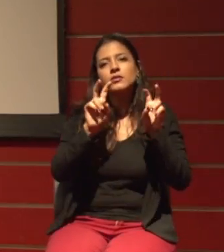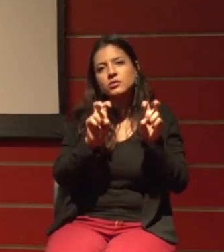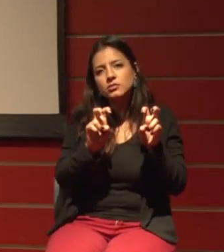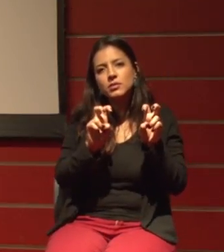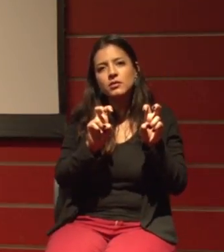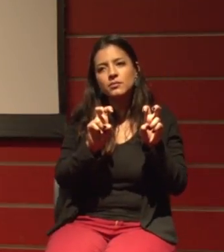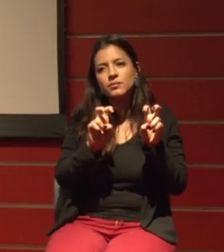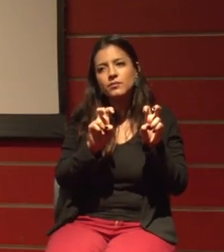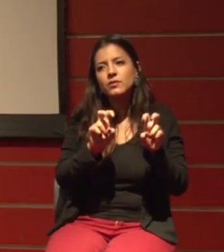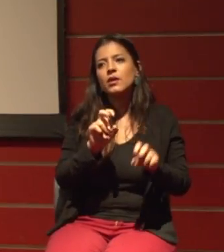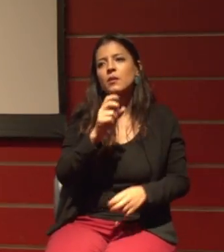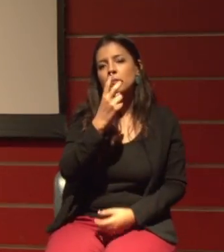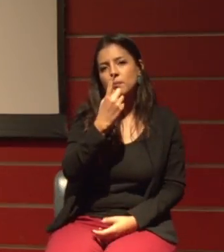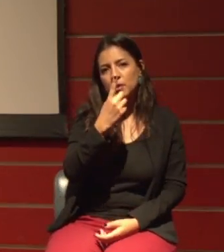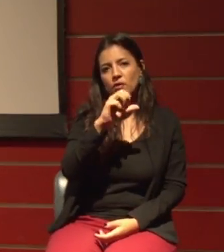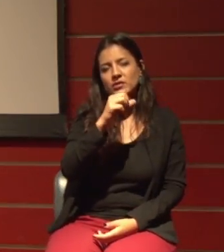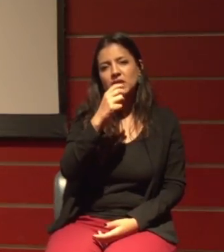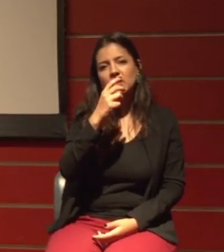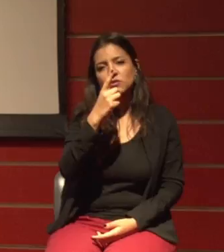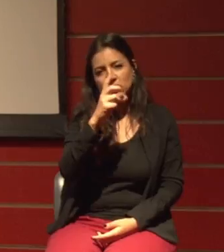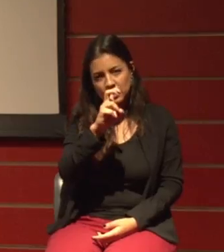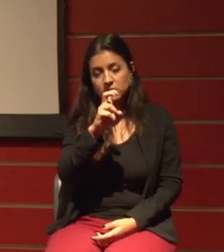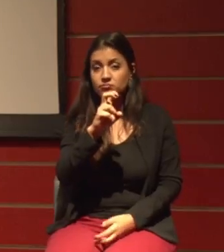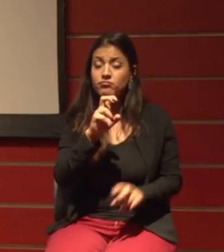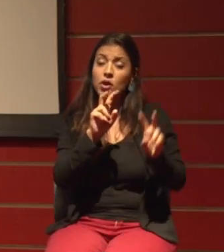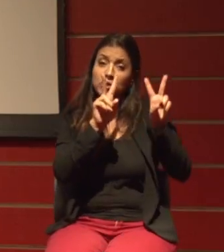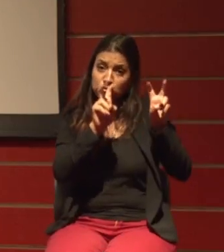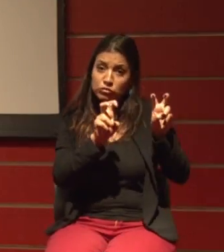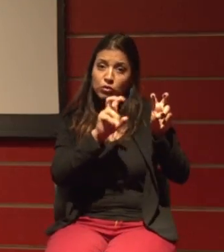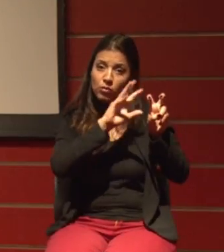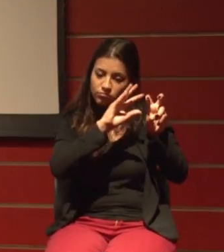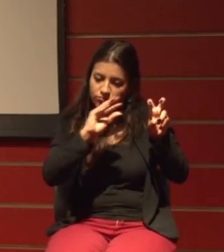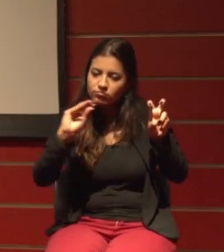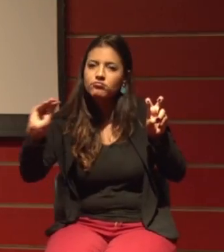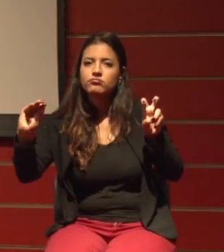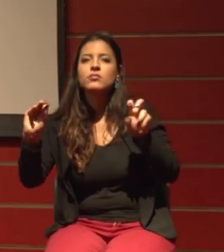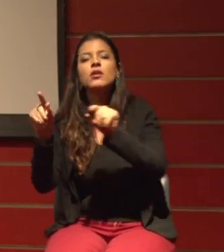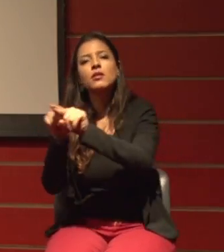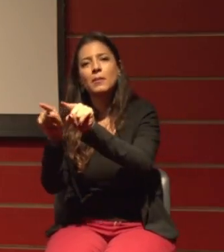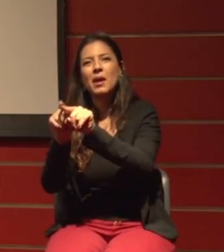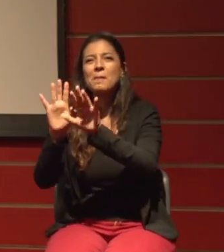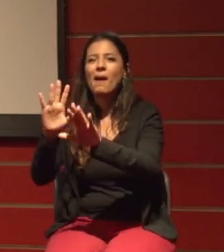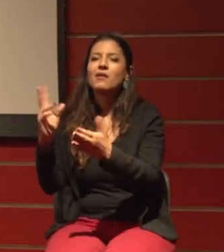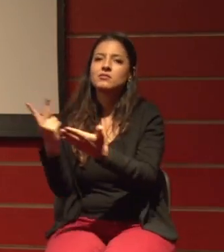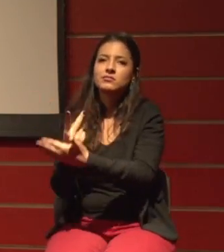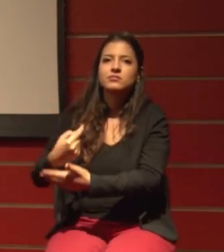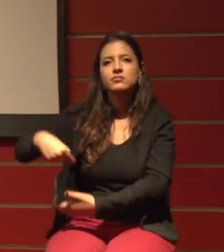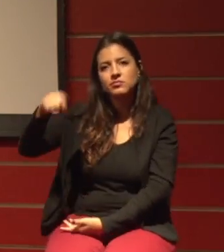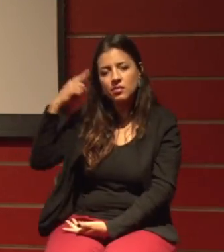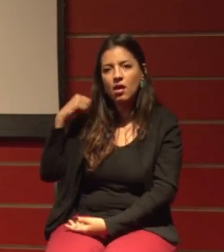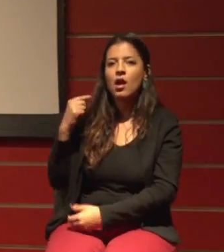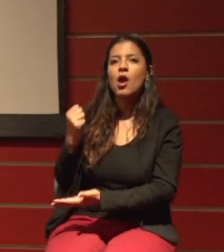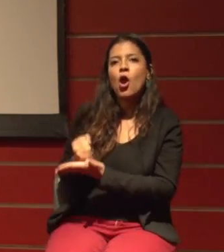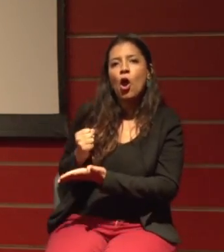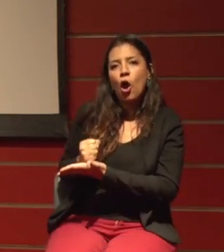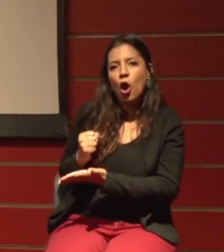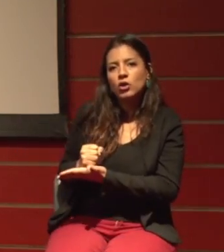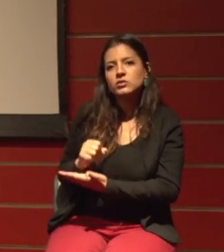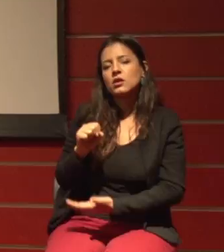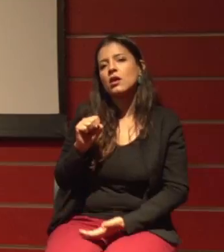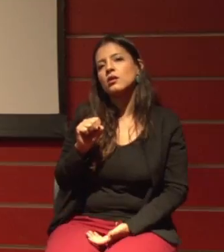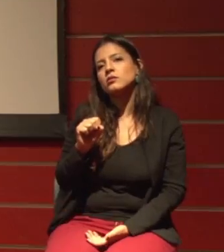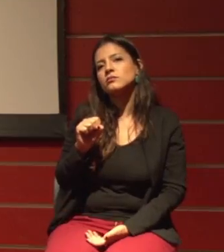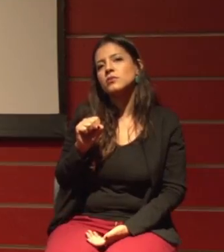Parker apropriou-se provocativamente aqui tudo isso mas a violenta relação no ano passado ao Oscar sou White pela